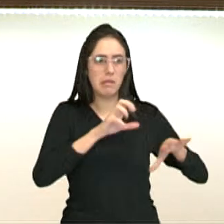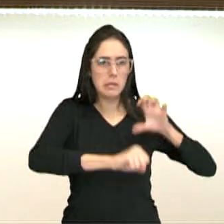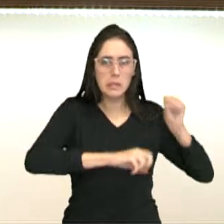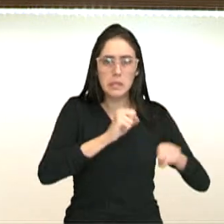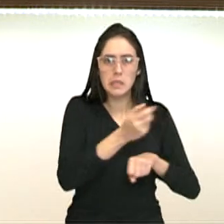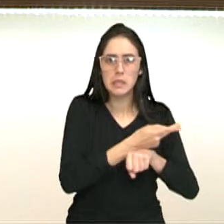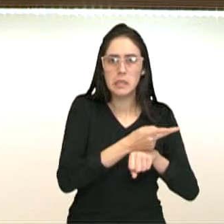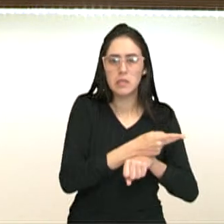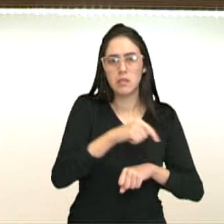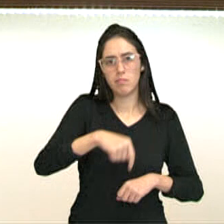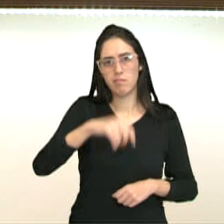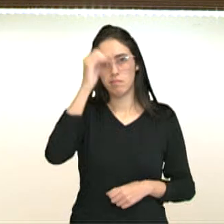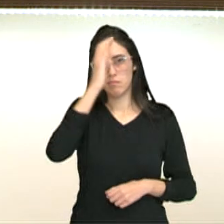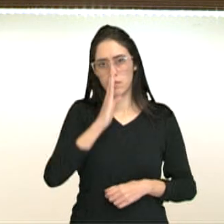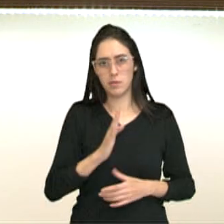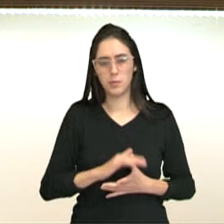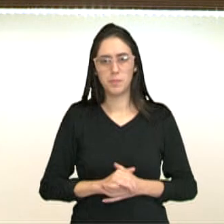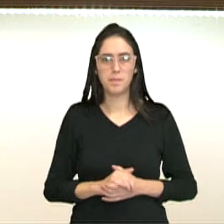o Brasil.